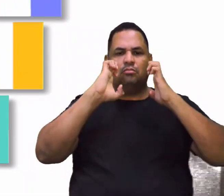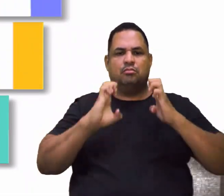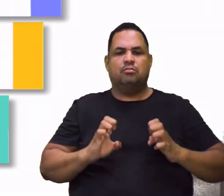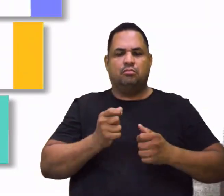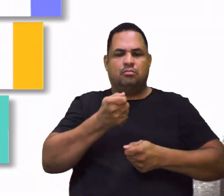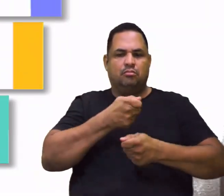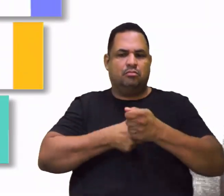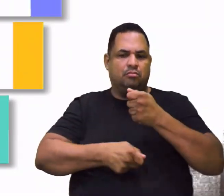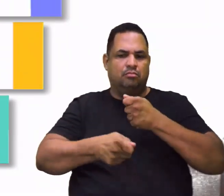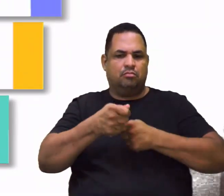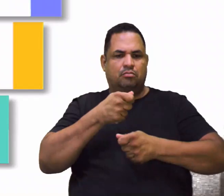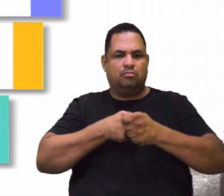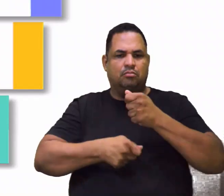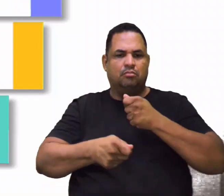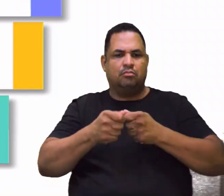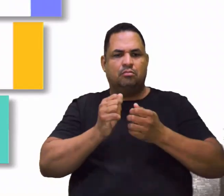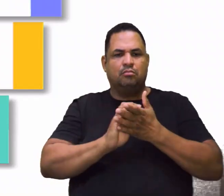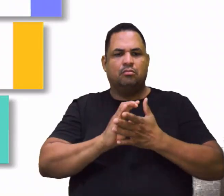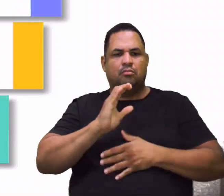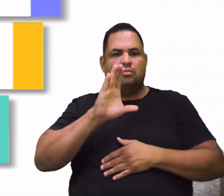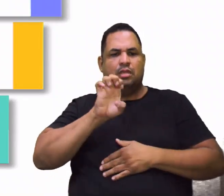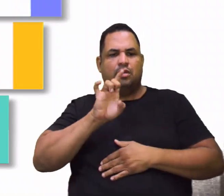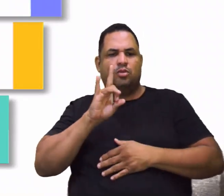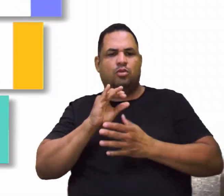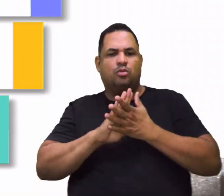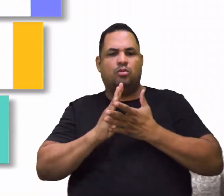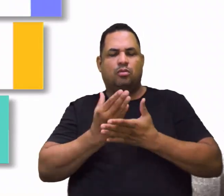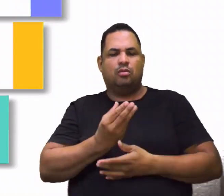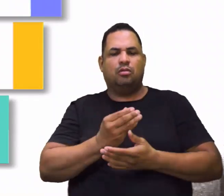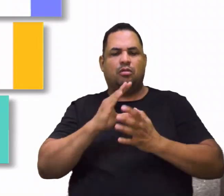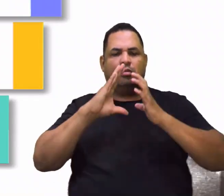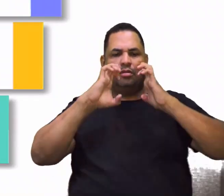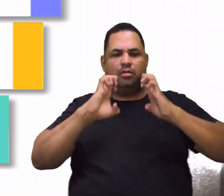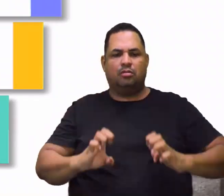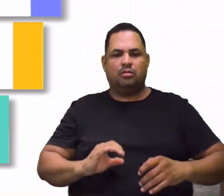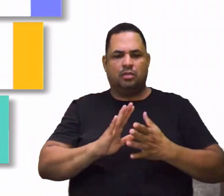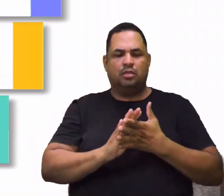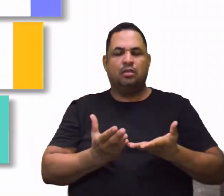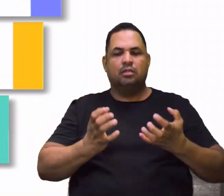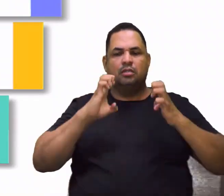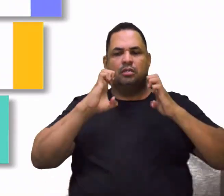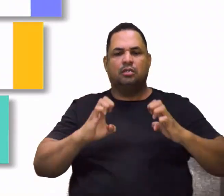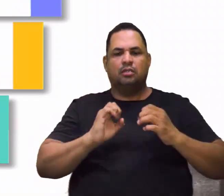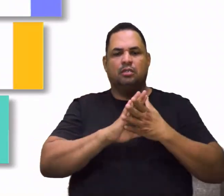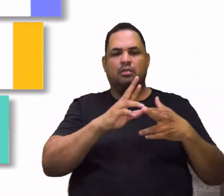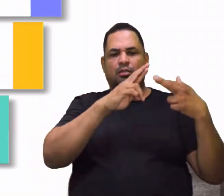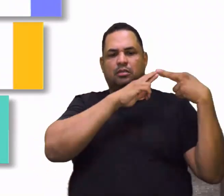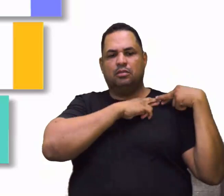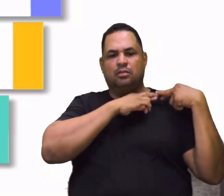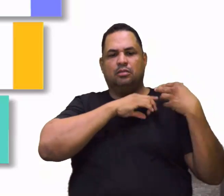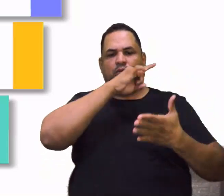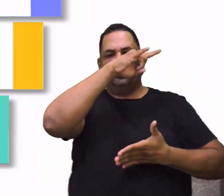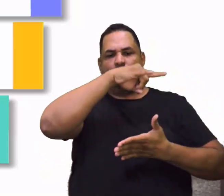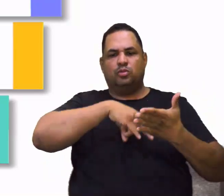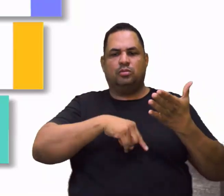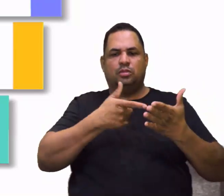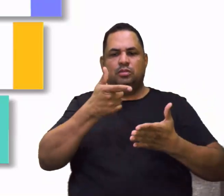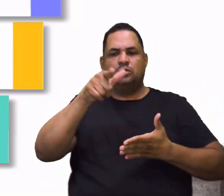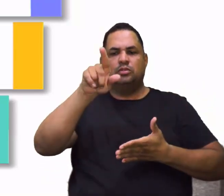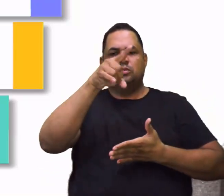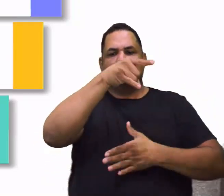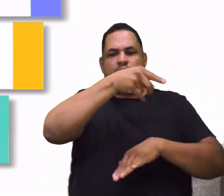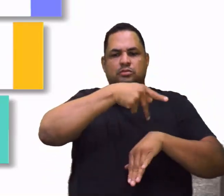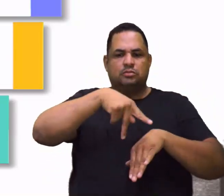negócios, ecoética, ética da responsabilidade e documentos internacionais que falam sobre a questão do